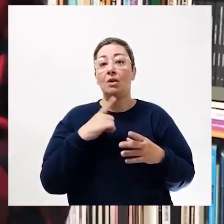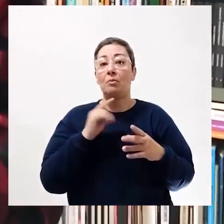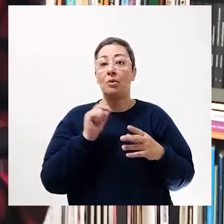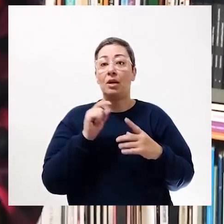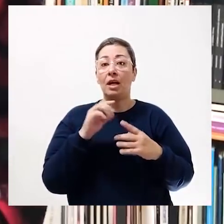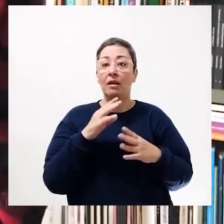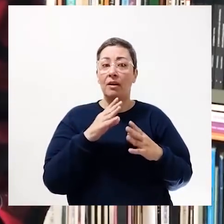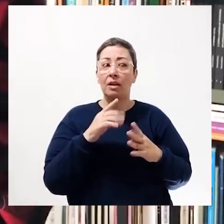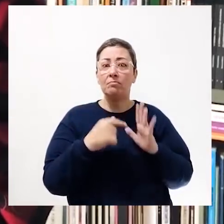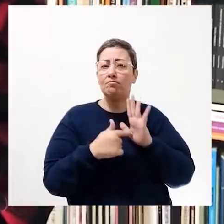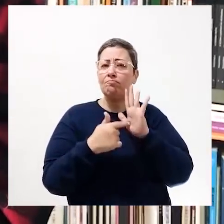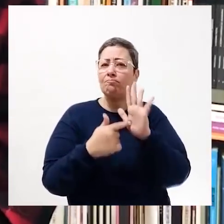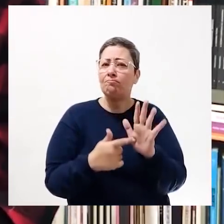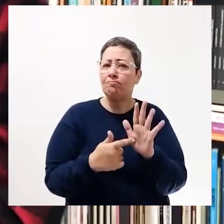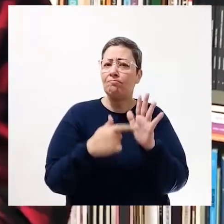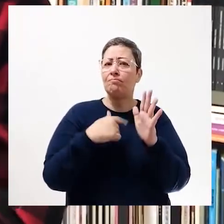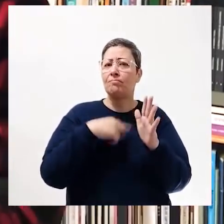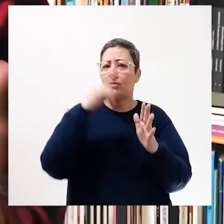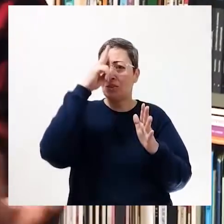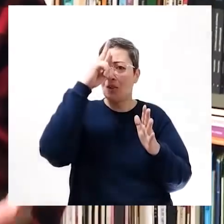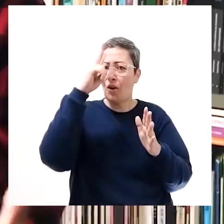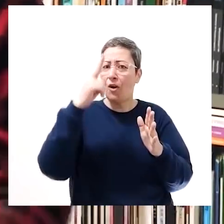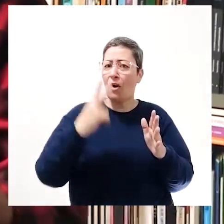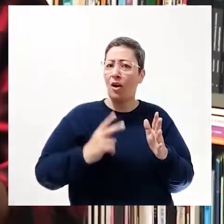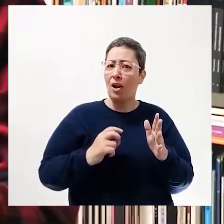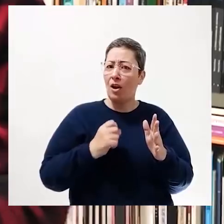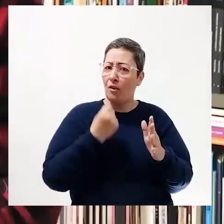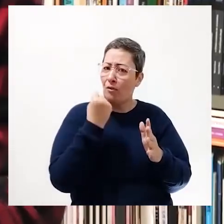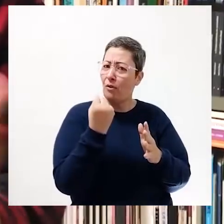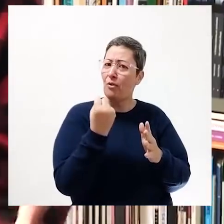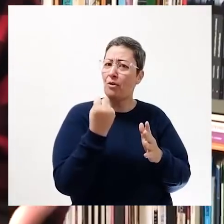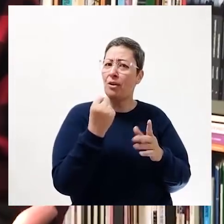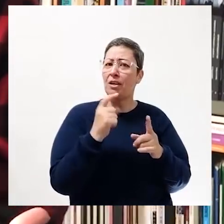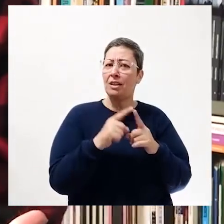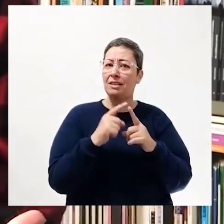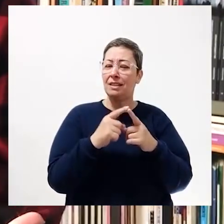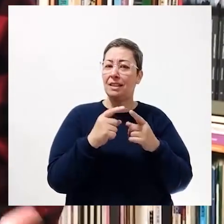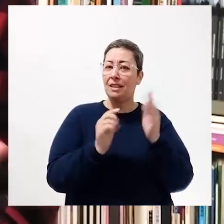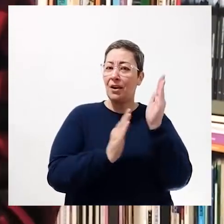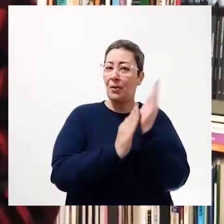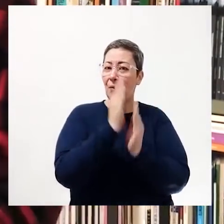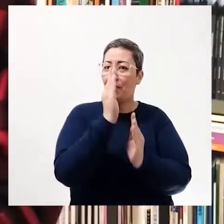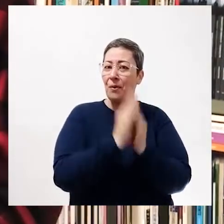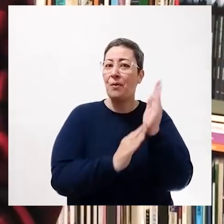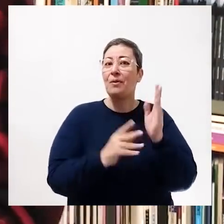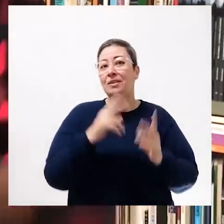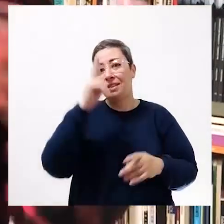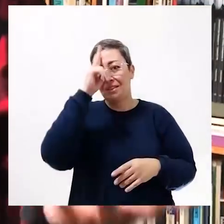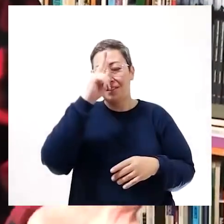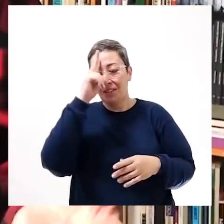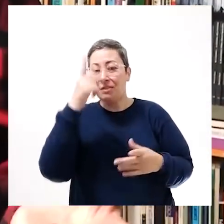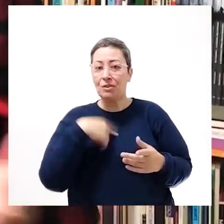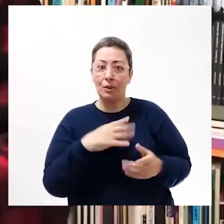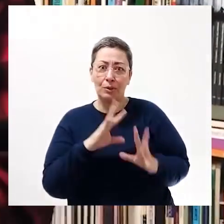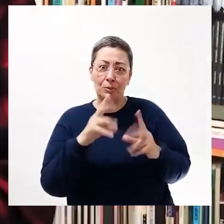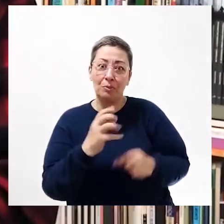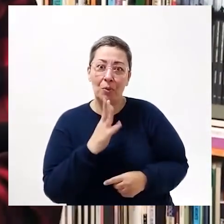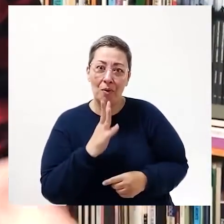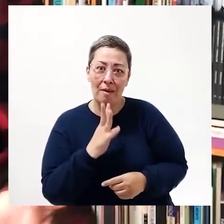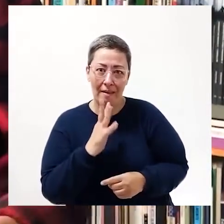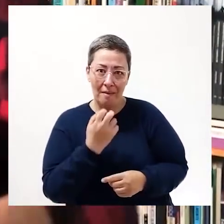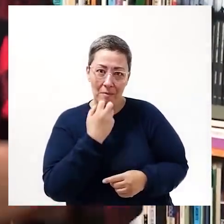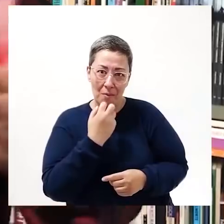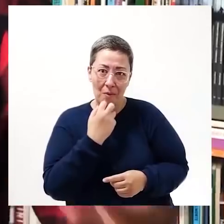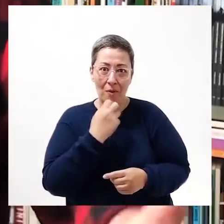personagem é o que guia a história, é o que tem força, que conta a história através do personagem. Todo mundo conhece a Mônica,